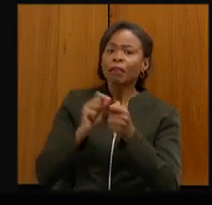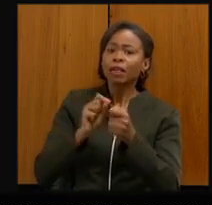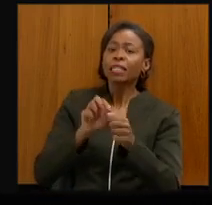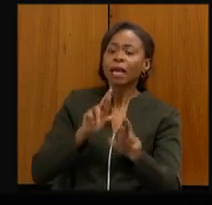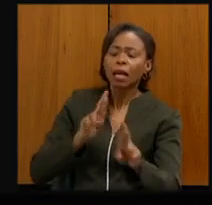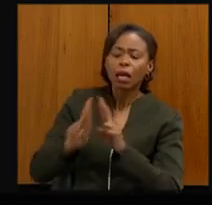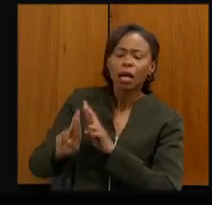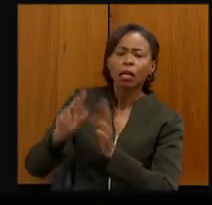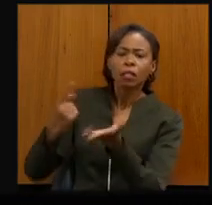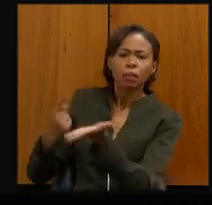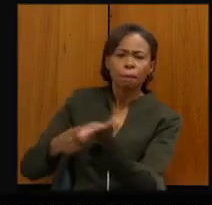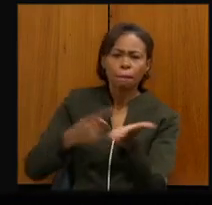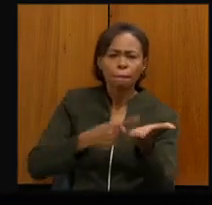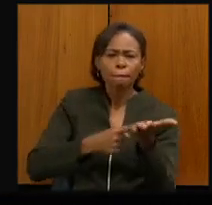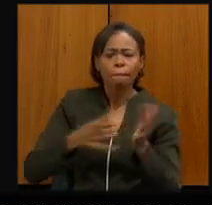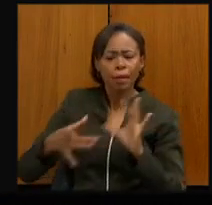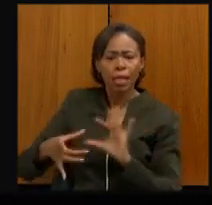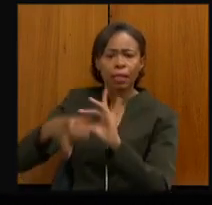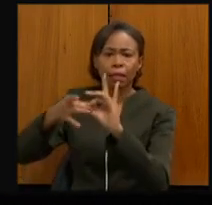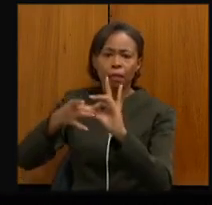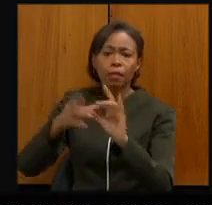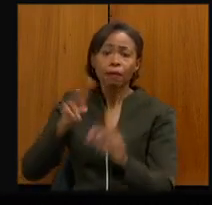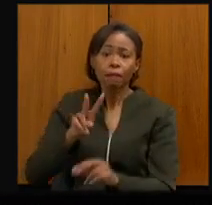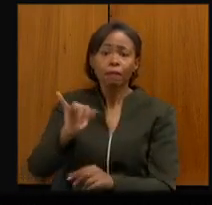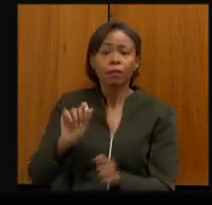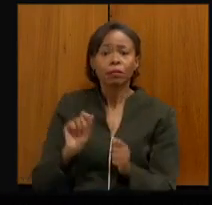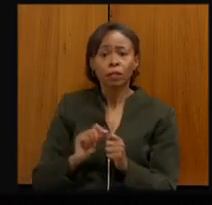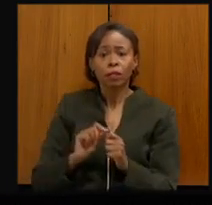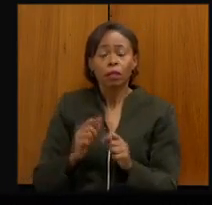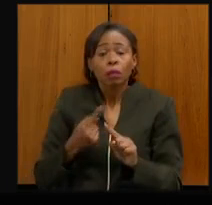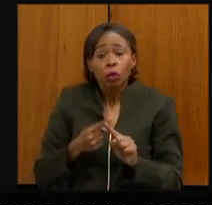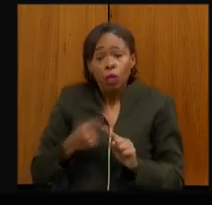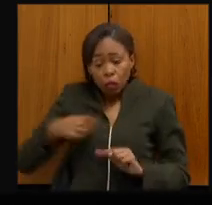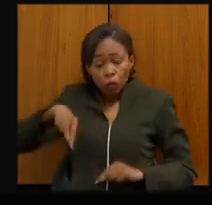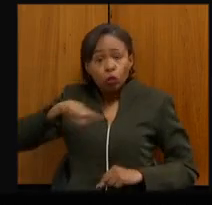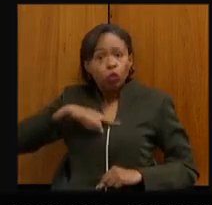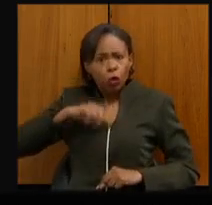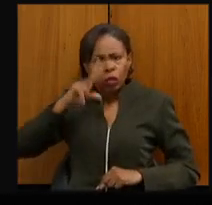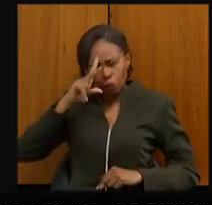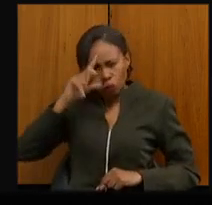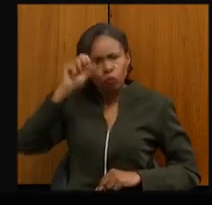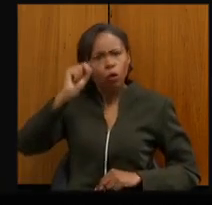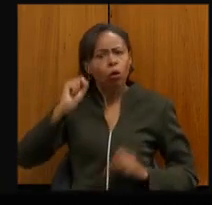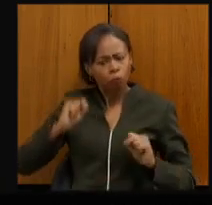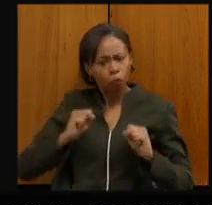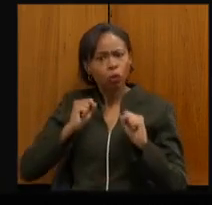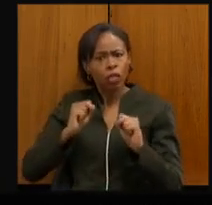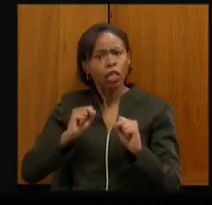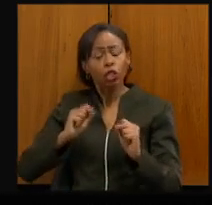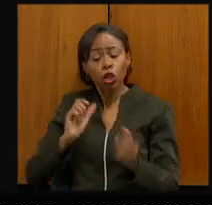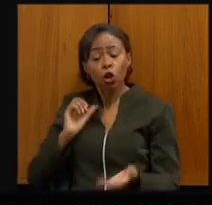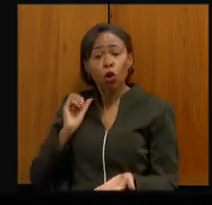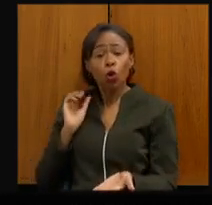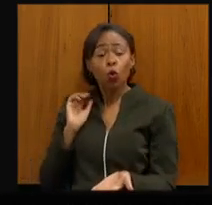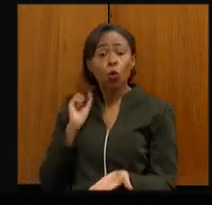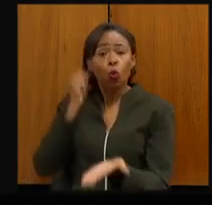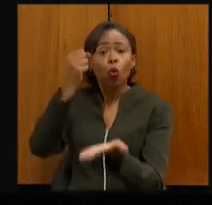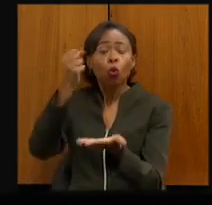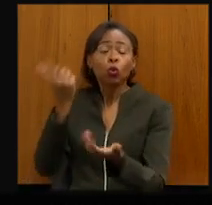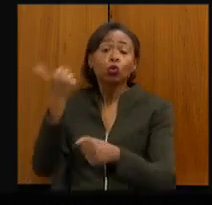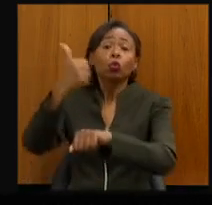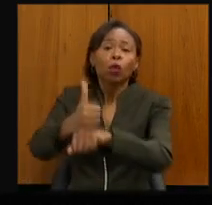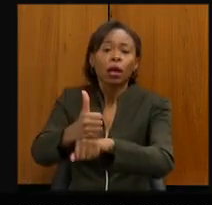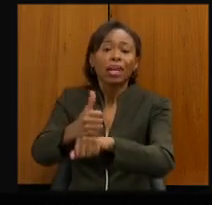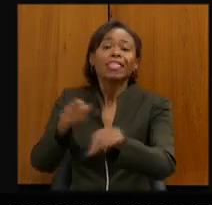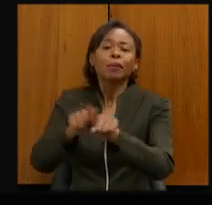pactos fazer aliança né porque nós temos o poder depois nós temos também o poder de tirar é